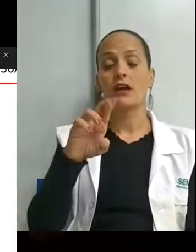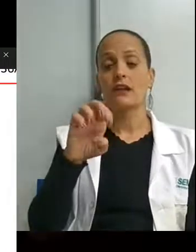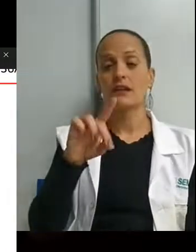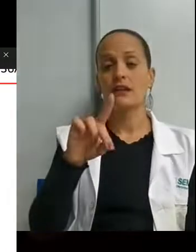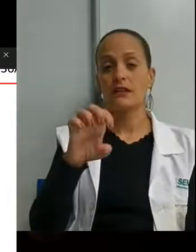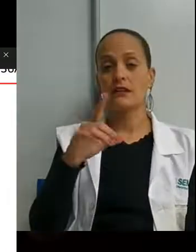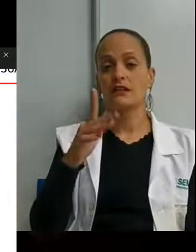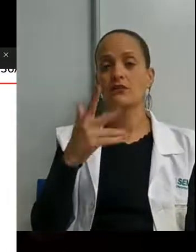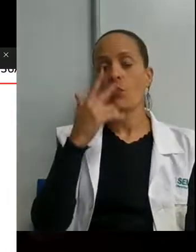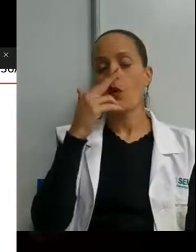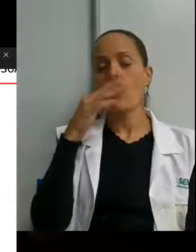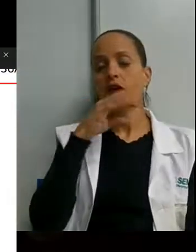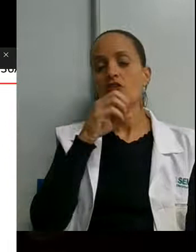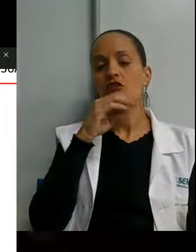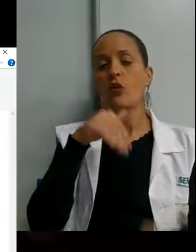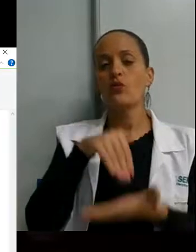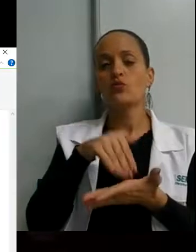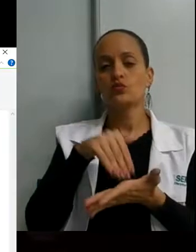na verdade.